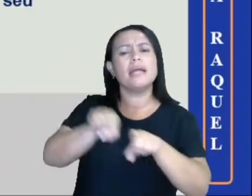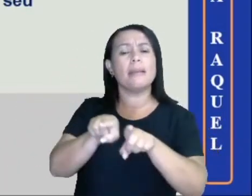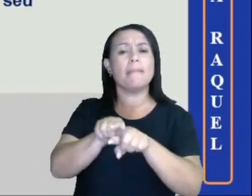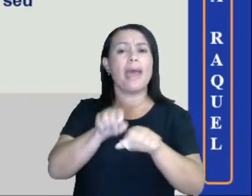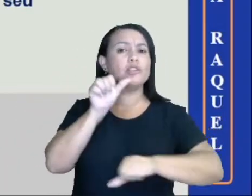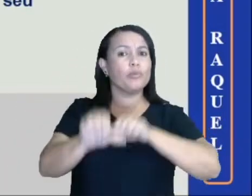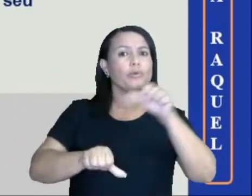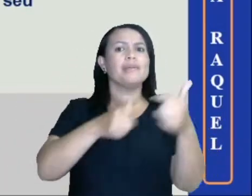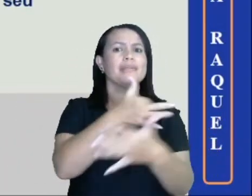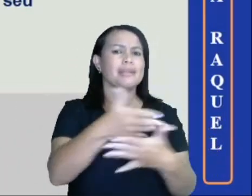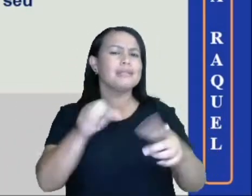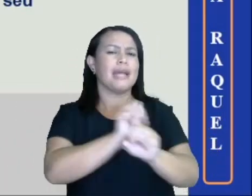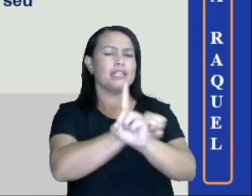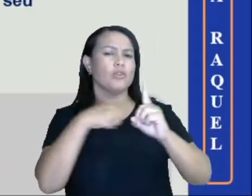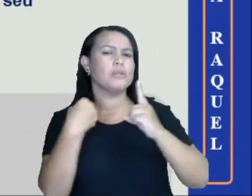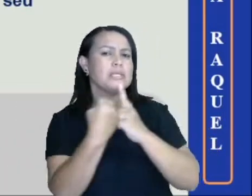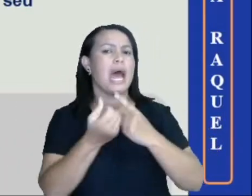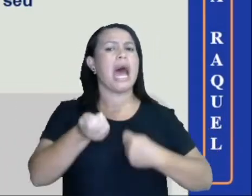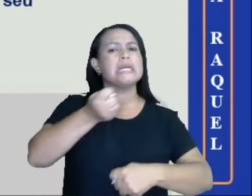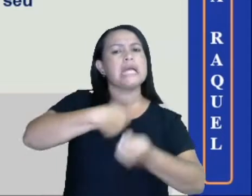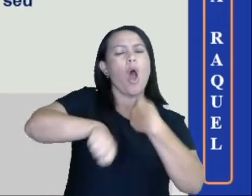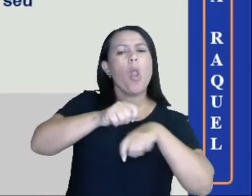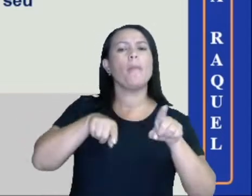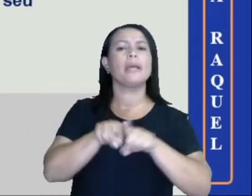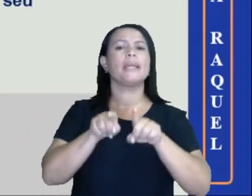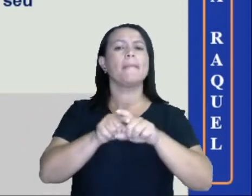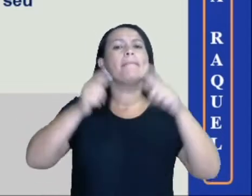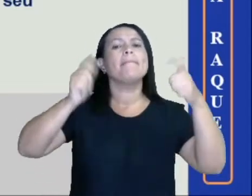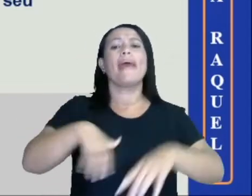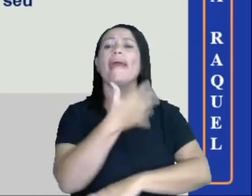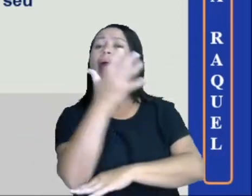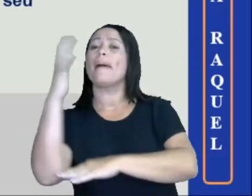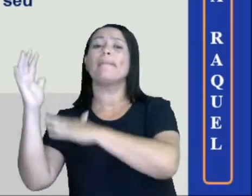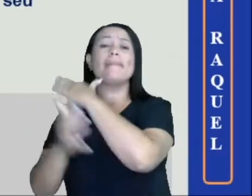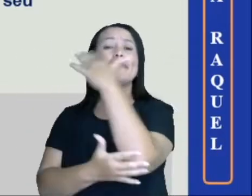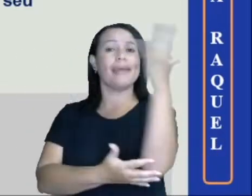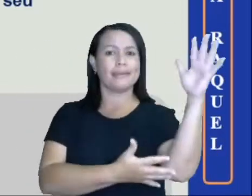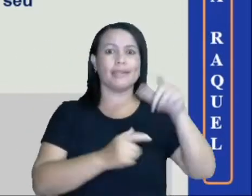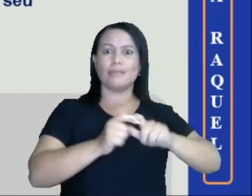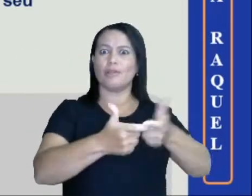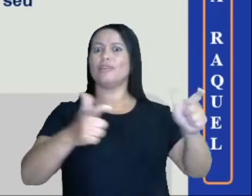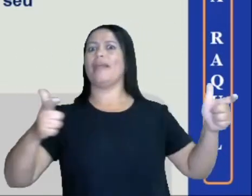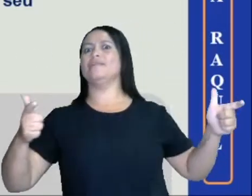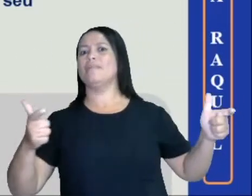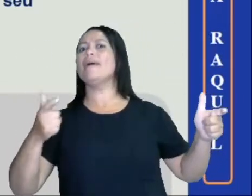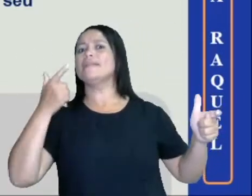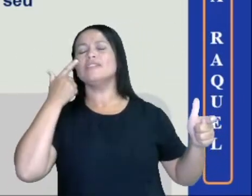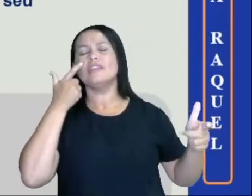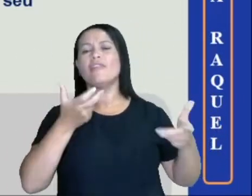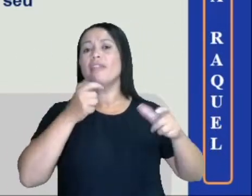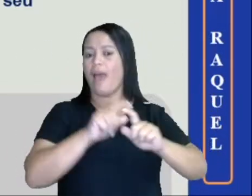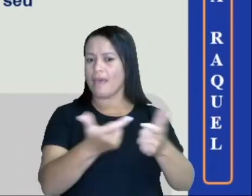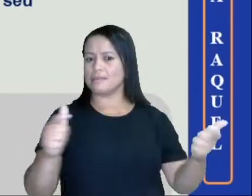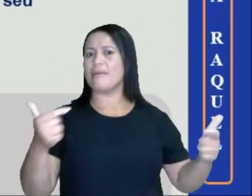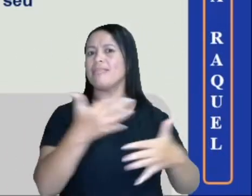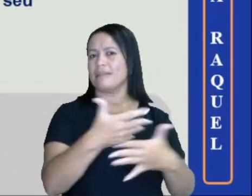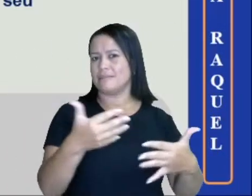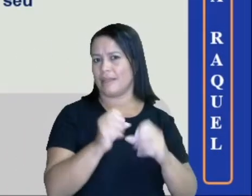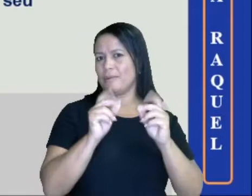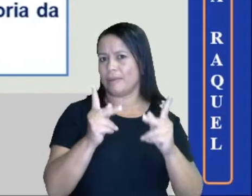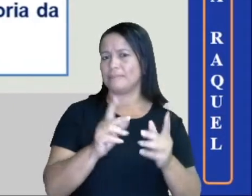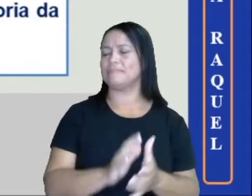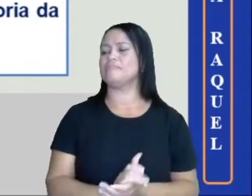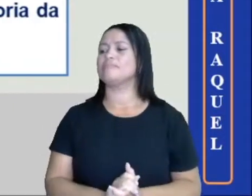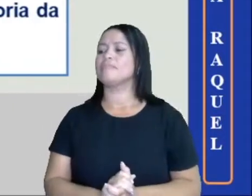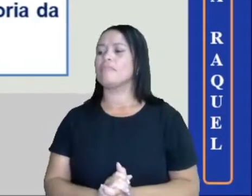mudanças sociais, econômicas e ambientais provocadas pelo seu crescimento, né? Pelo crescimento da cidade, tá bem, pessoal?